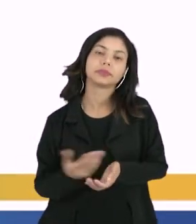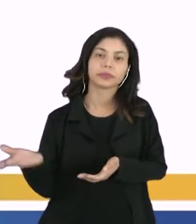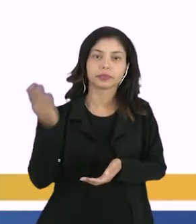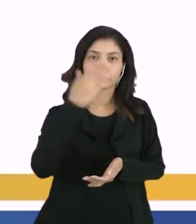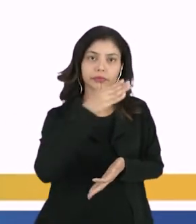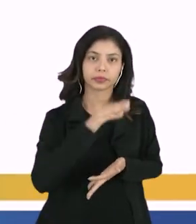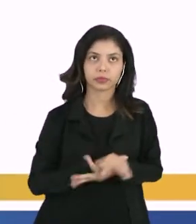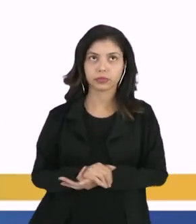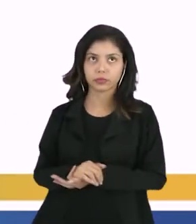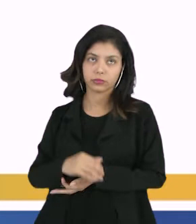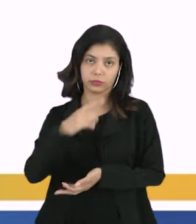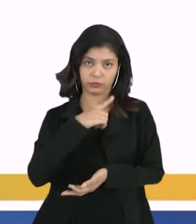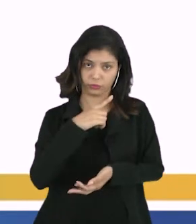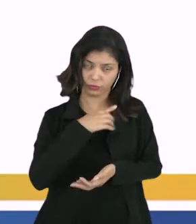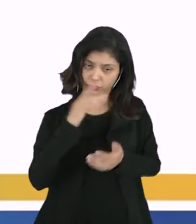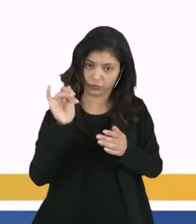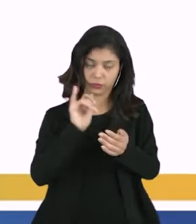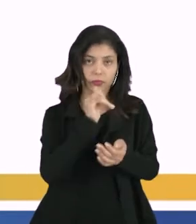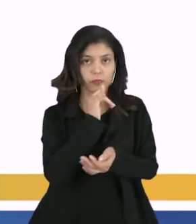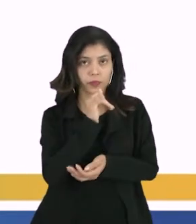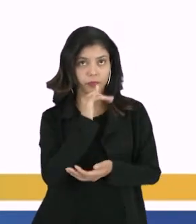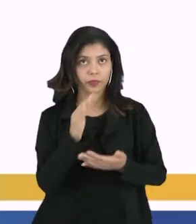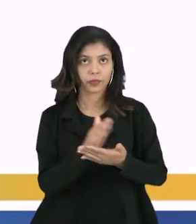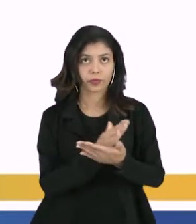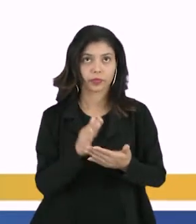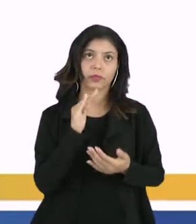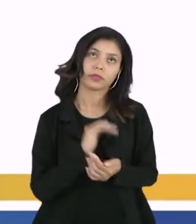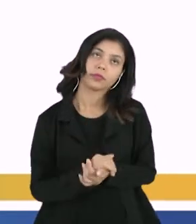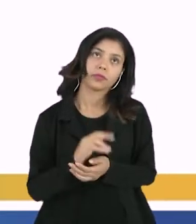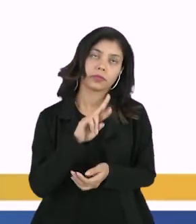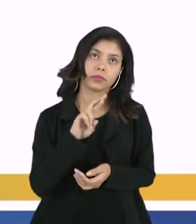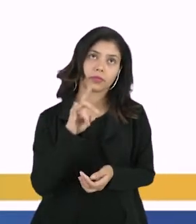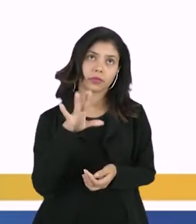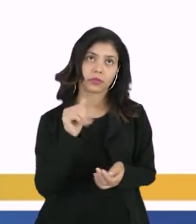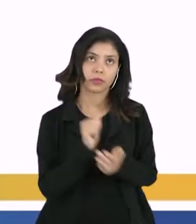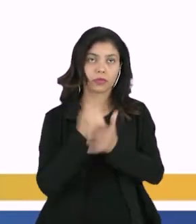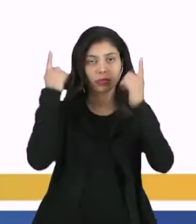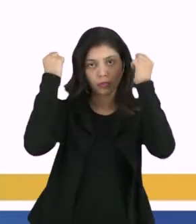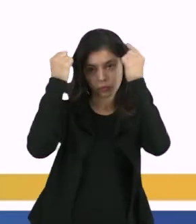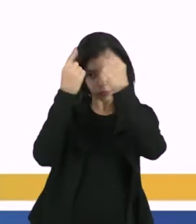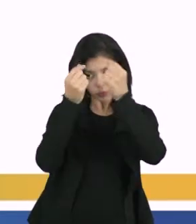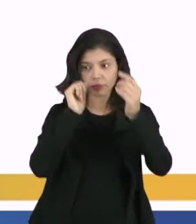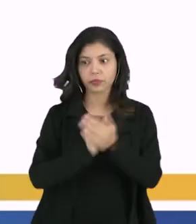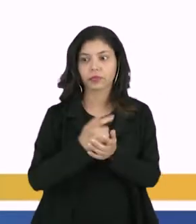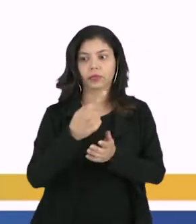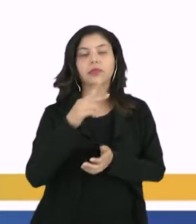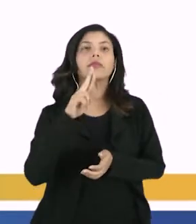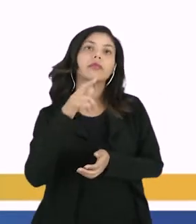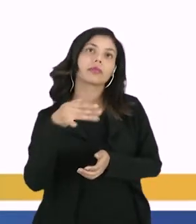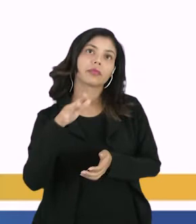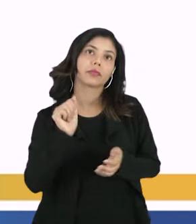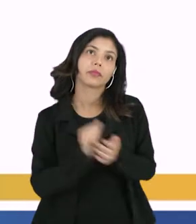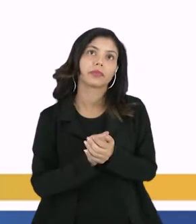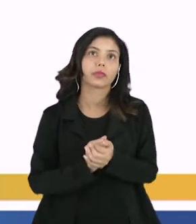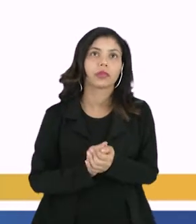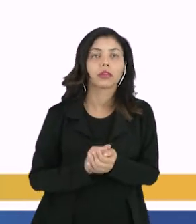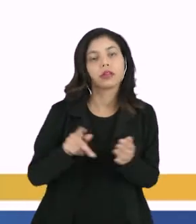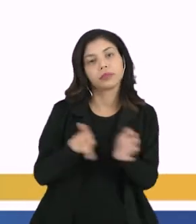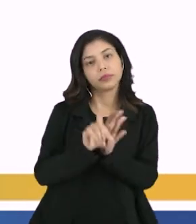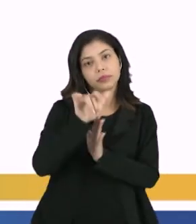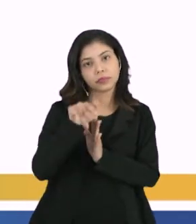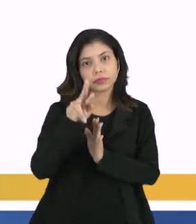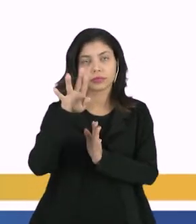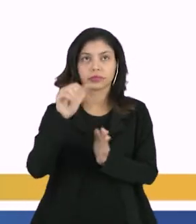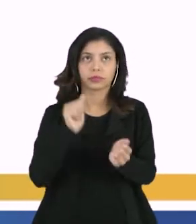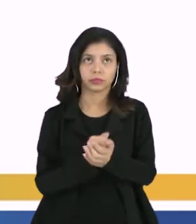Vamos lá. Nós temos alguns exemplos aí de radicais gregos e os prefixos gregos, radicais